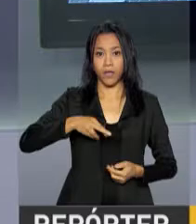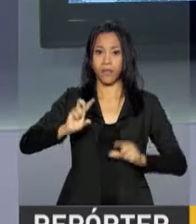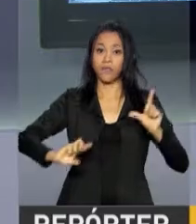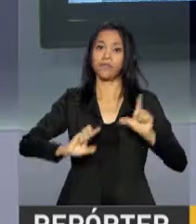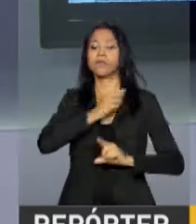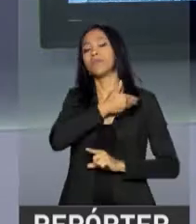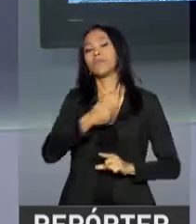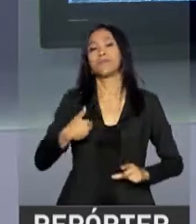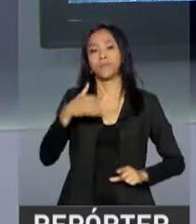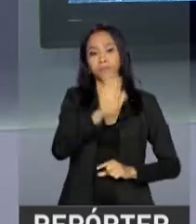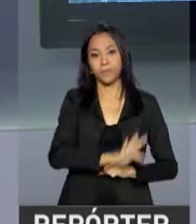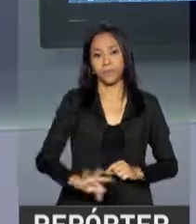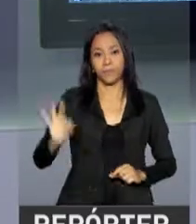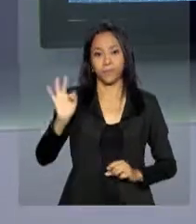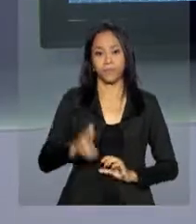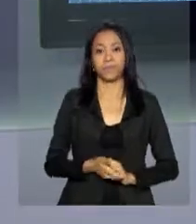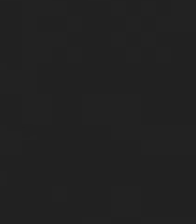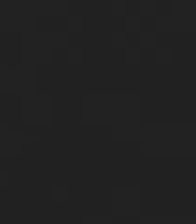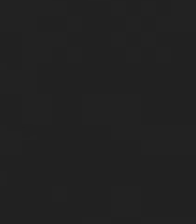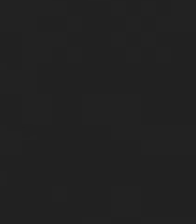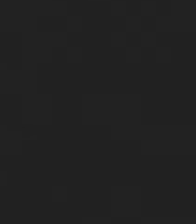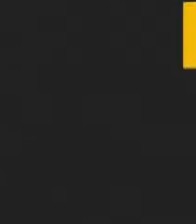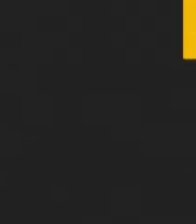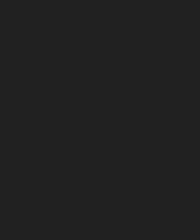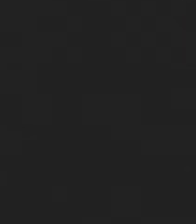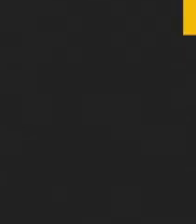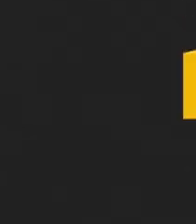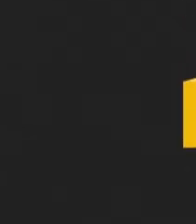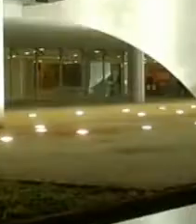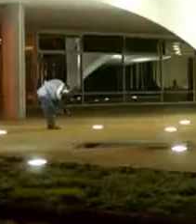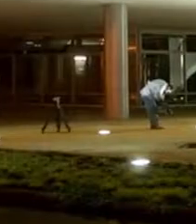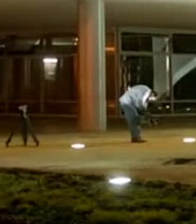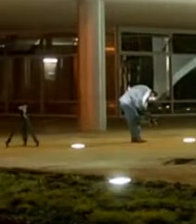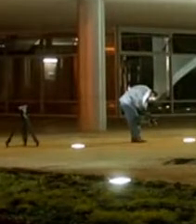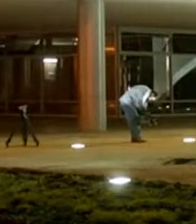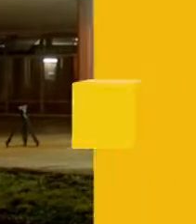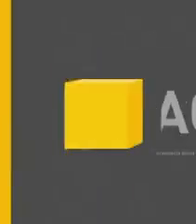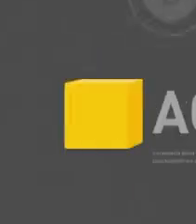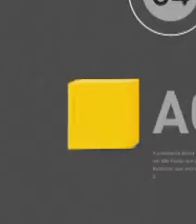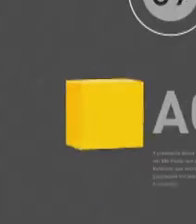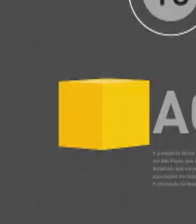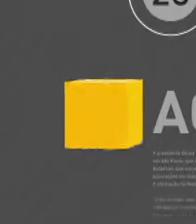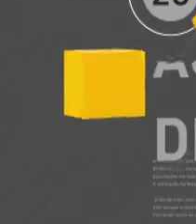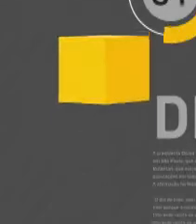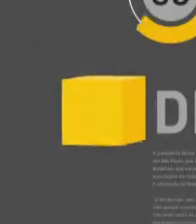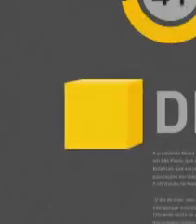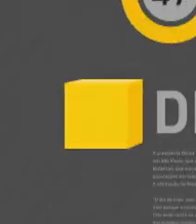NBR, a TV do Governo Federal.